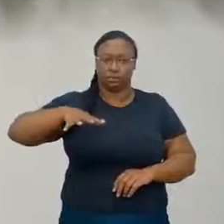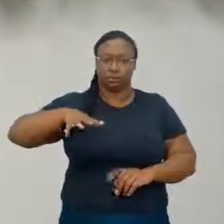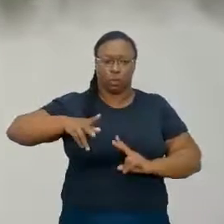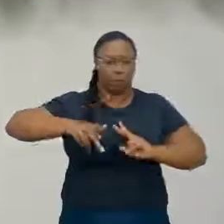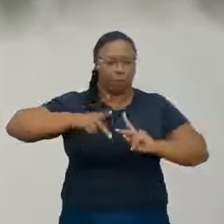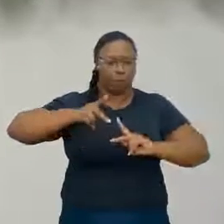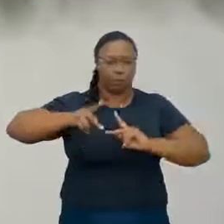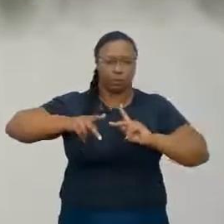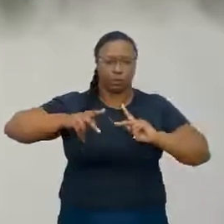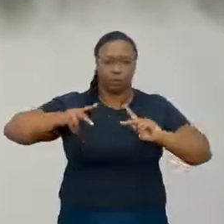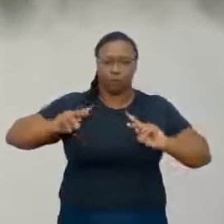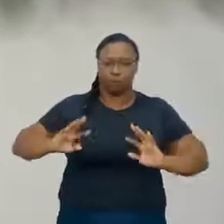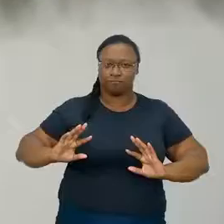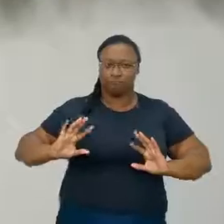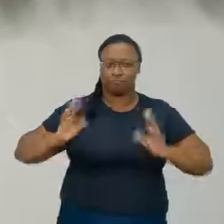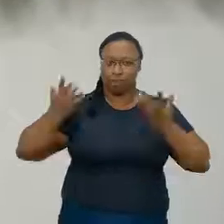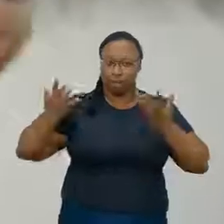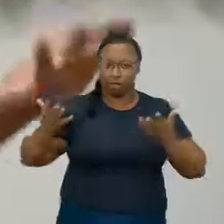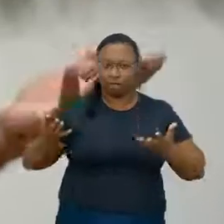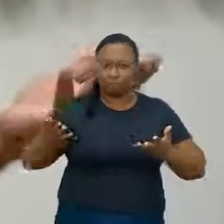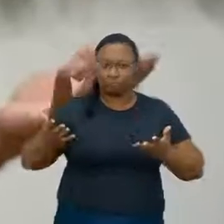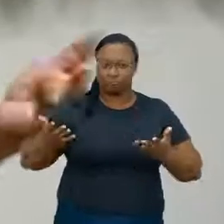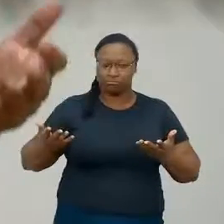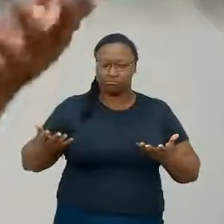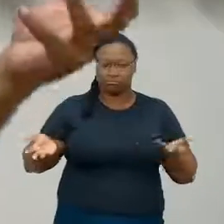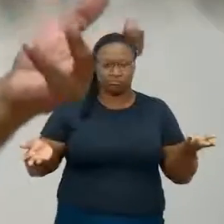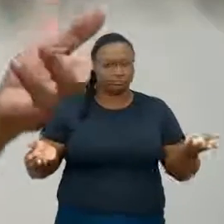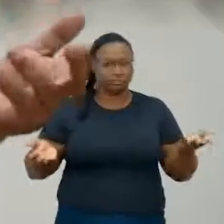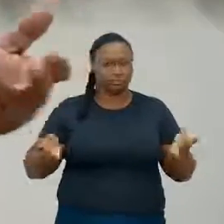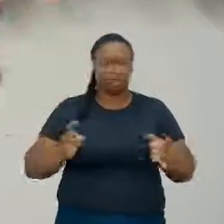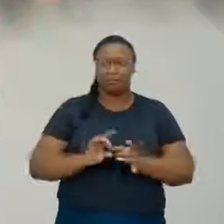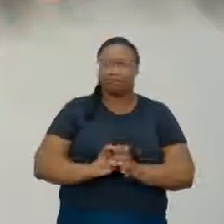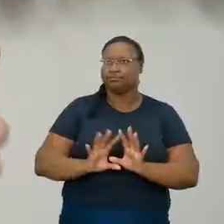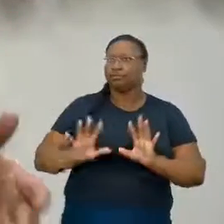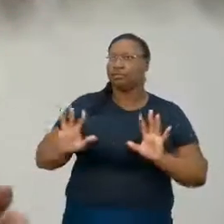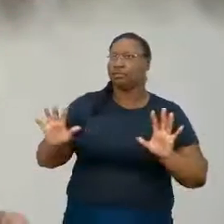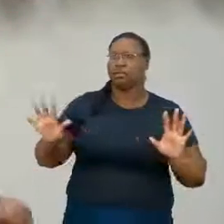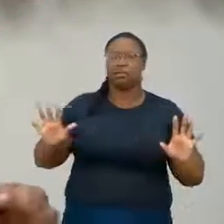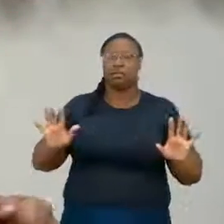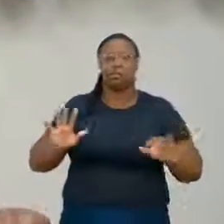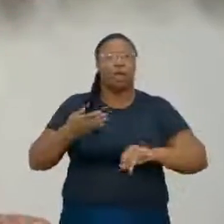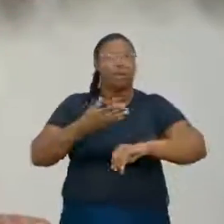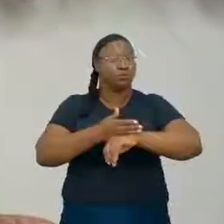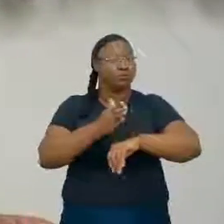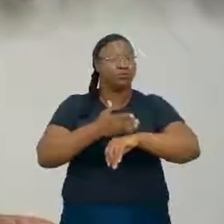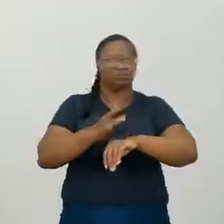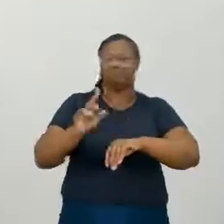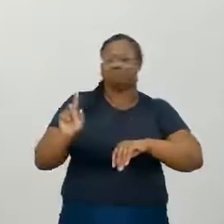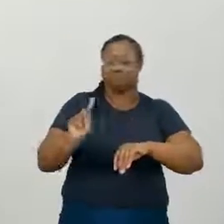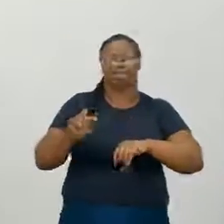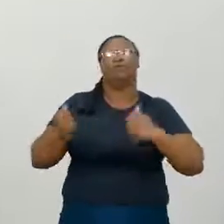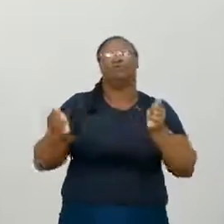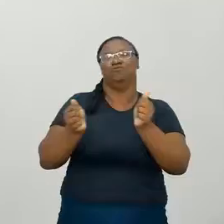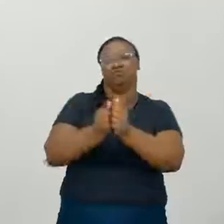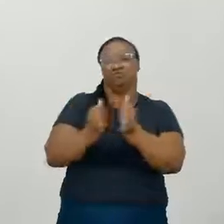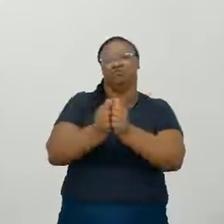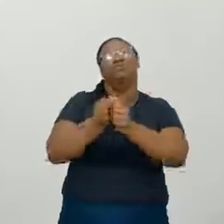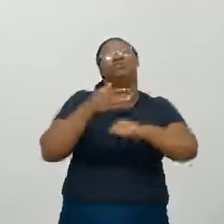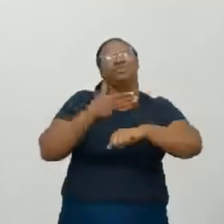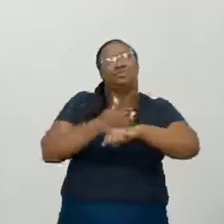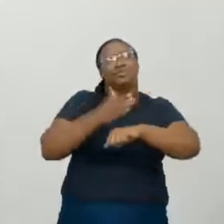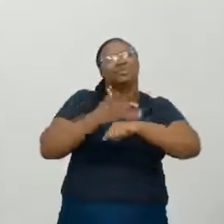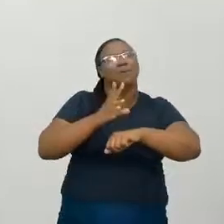polarizado, dinâmico, a gente não consegue ficar livre, né, no caso das influências. É bem lembrado das festas juninas, né,